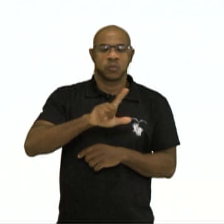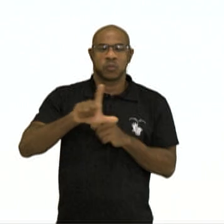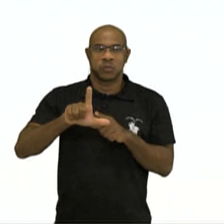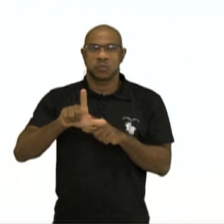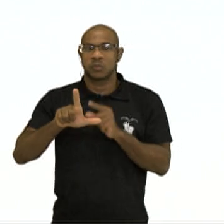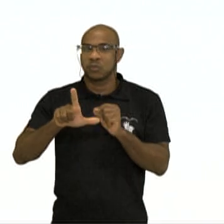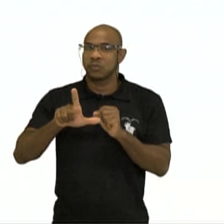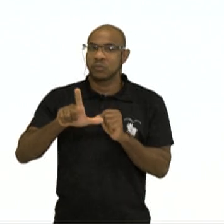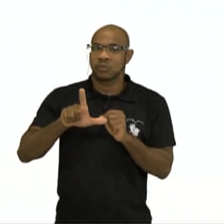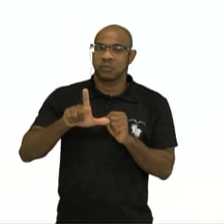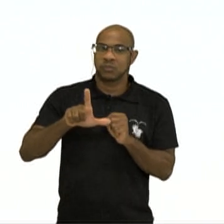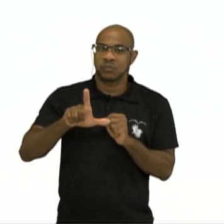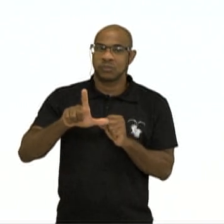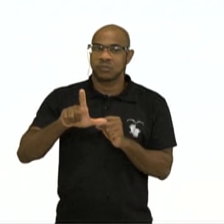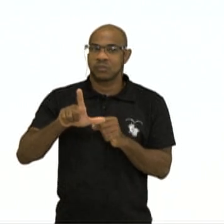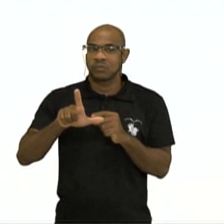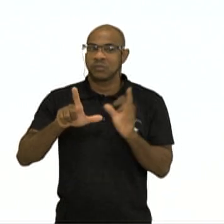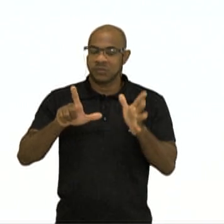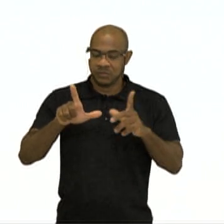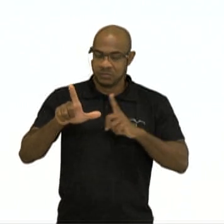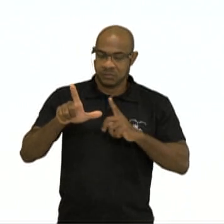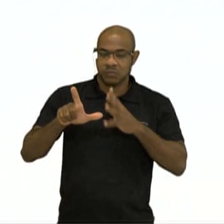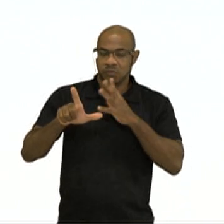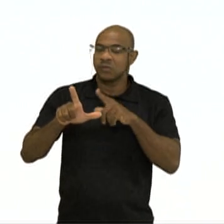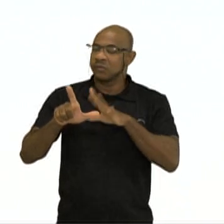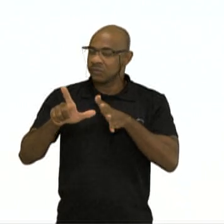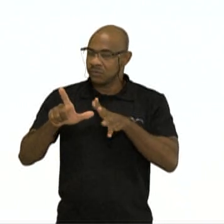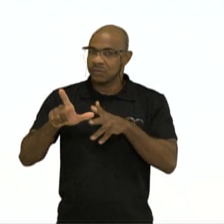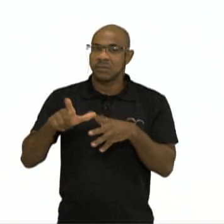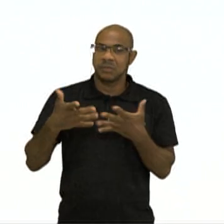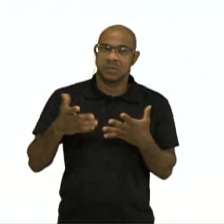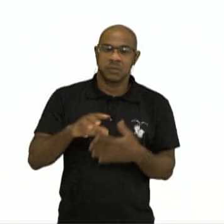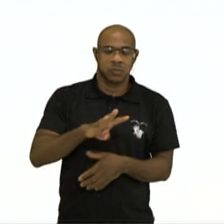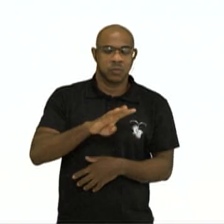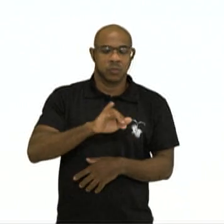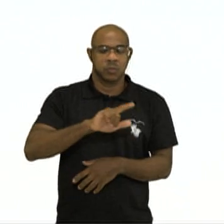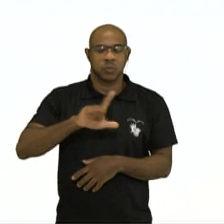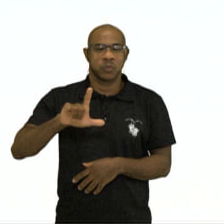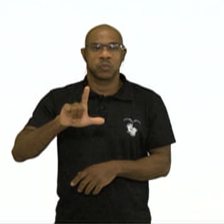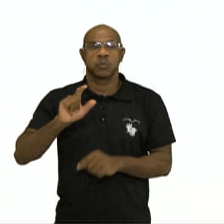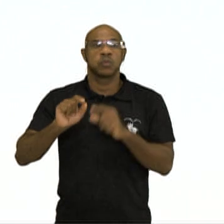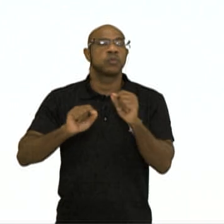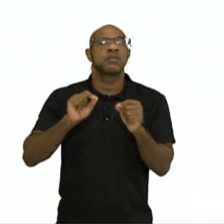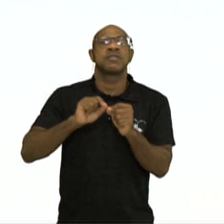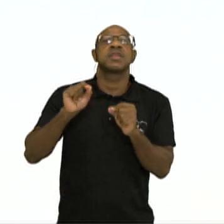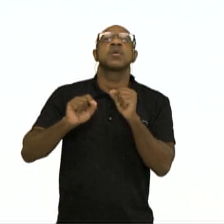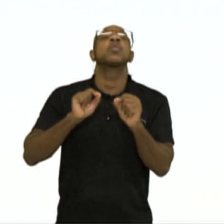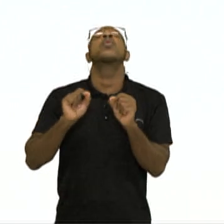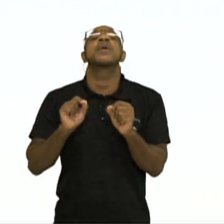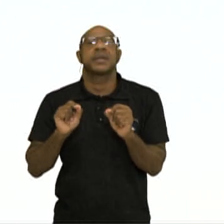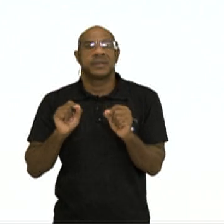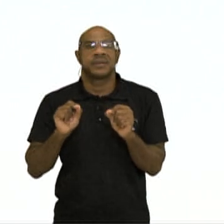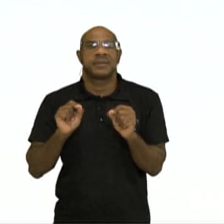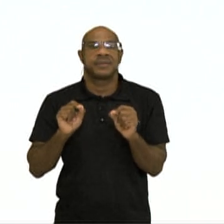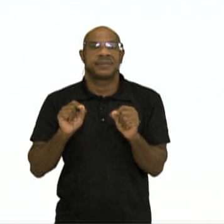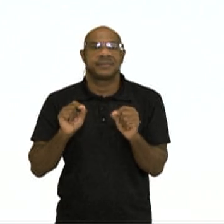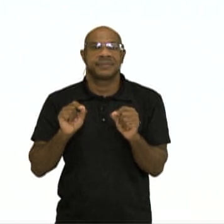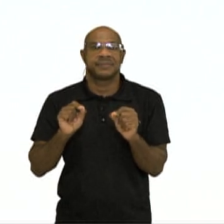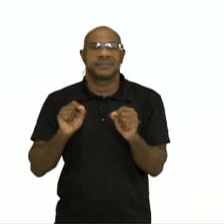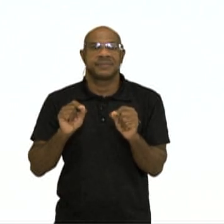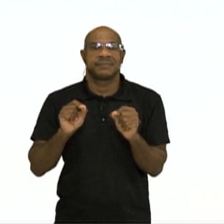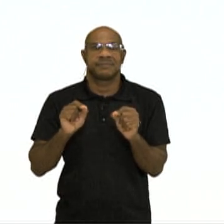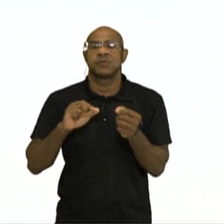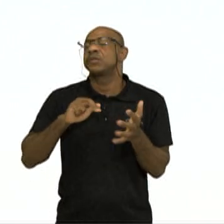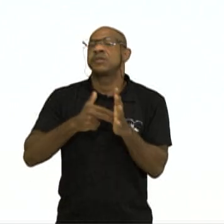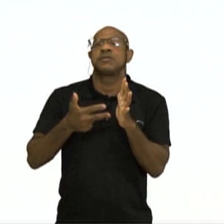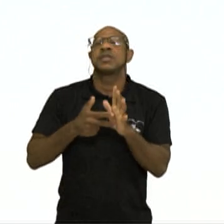verb tense está, certo? Então, o will ali, ele vai fazer o quê? É isso que você